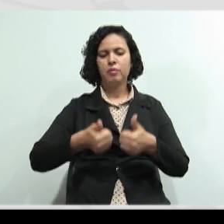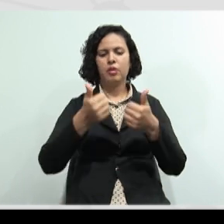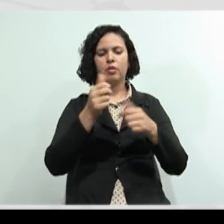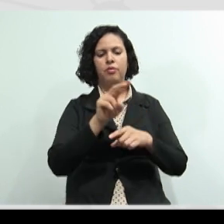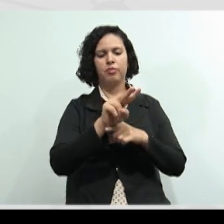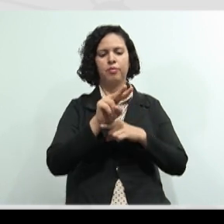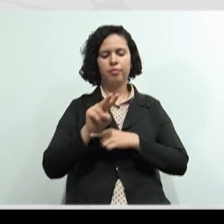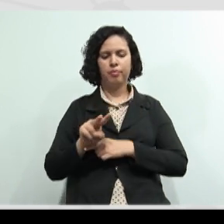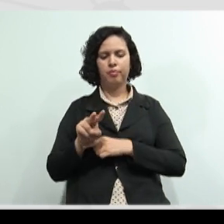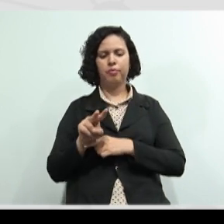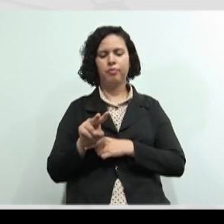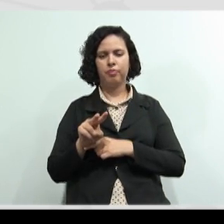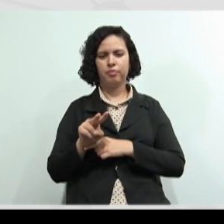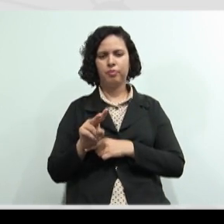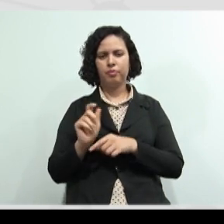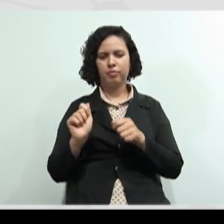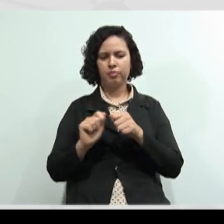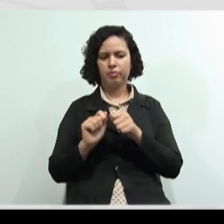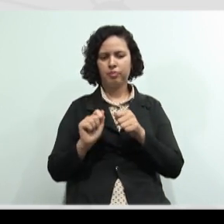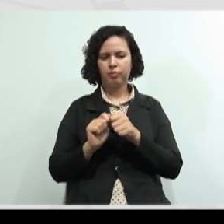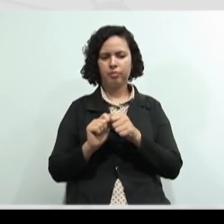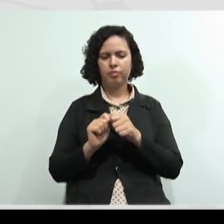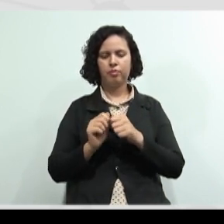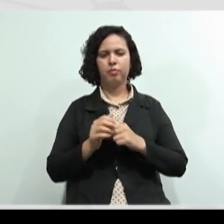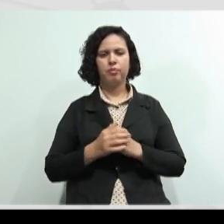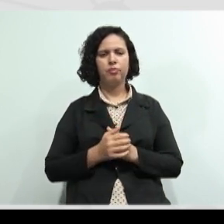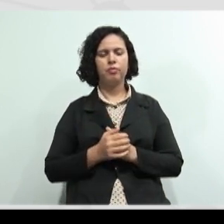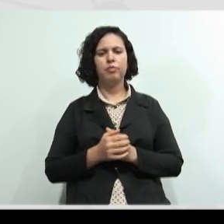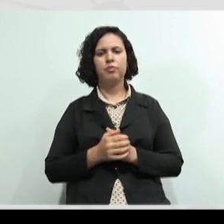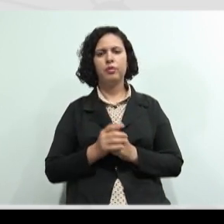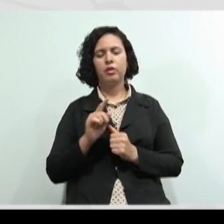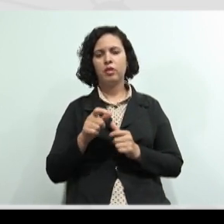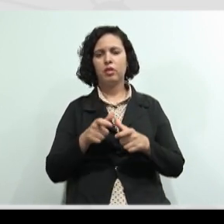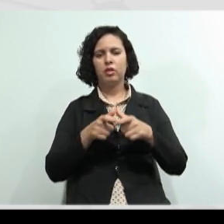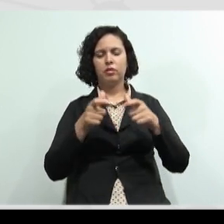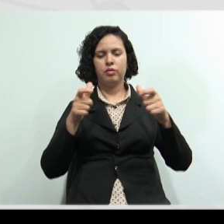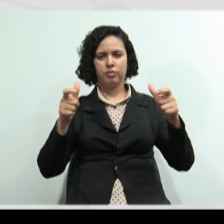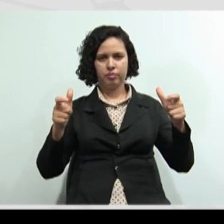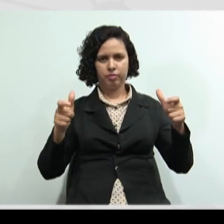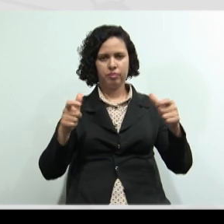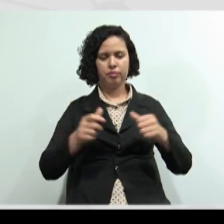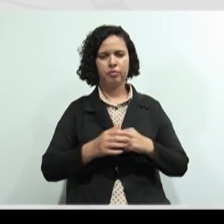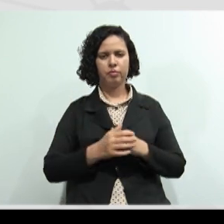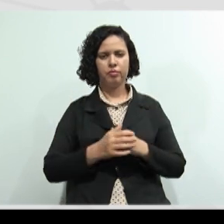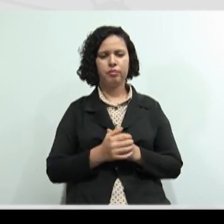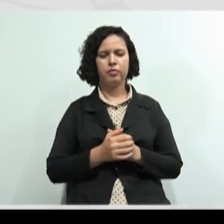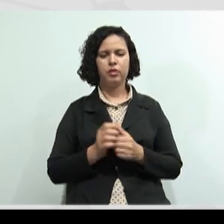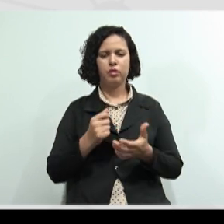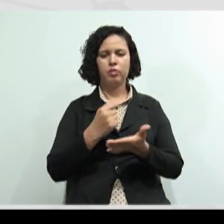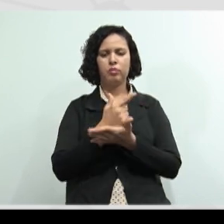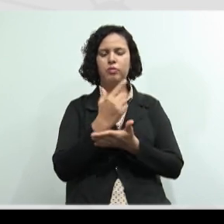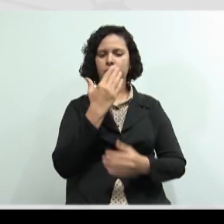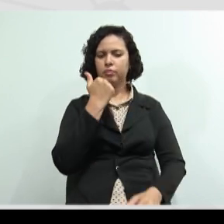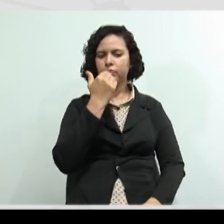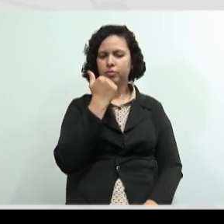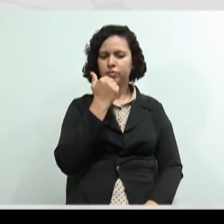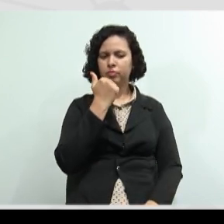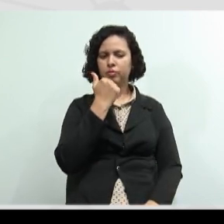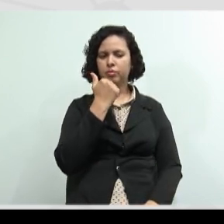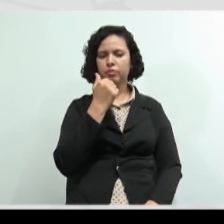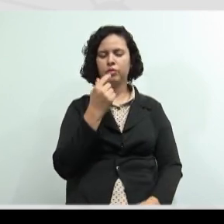investir na produção. Então é uma maneira de fazer o negócio crescer. são as compras de alimentos com